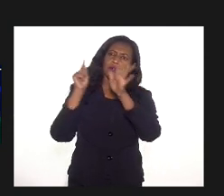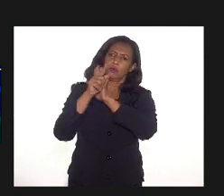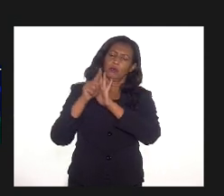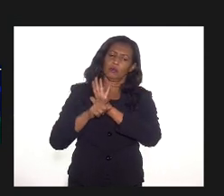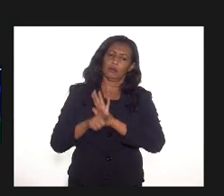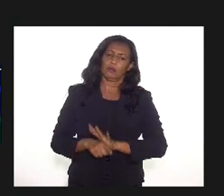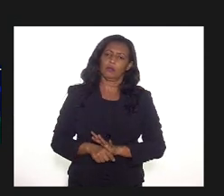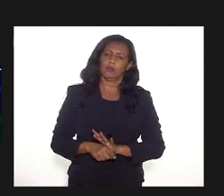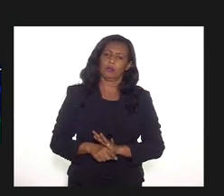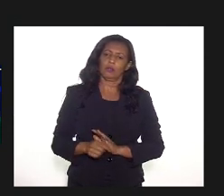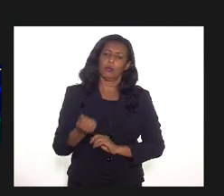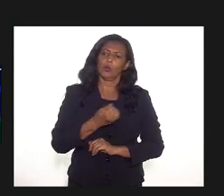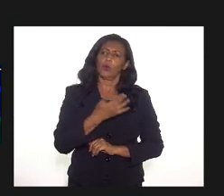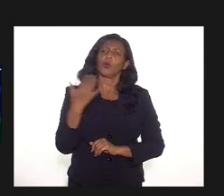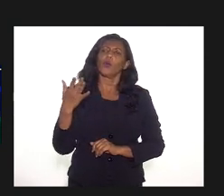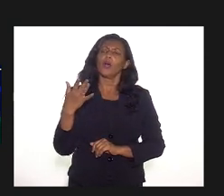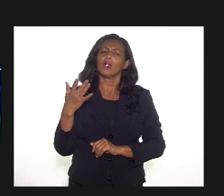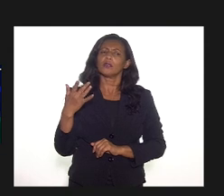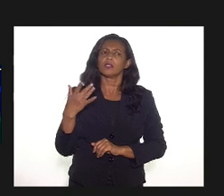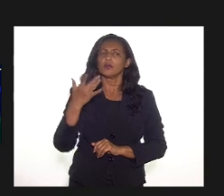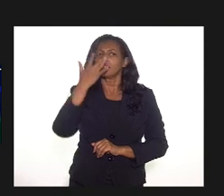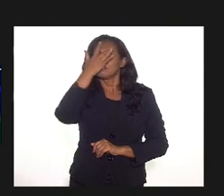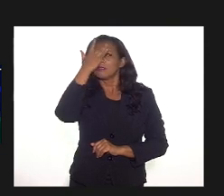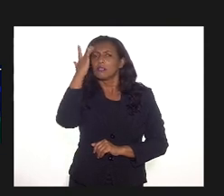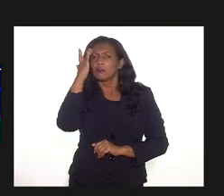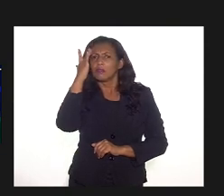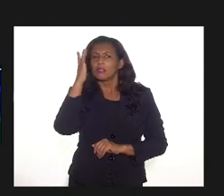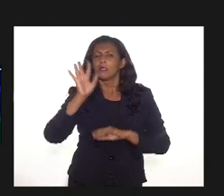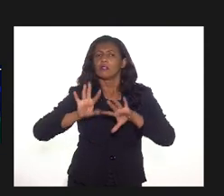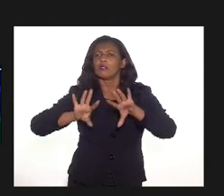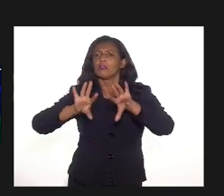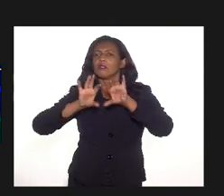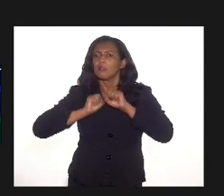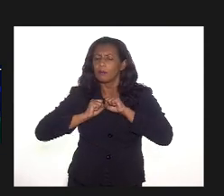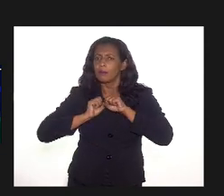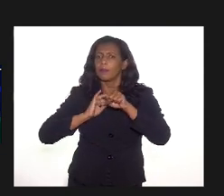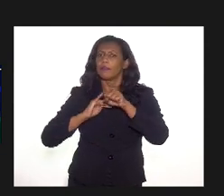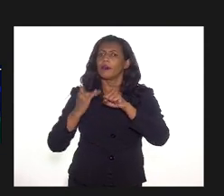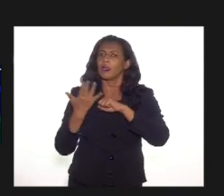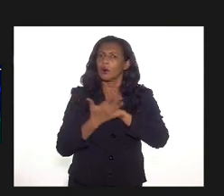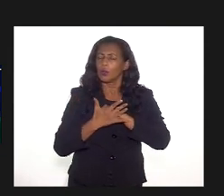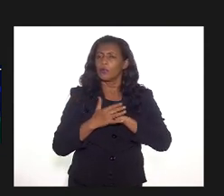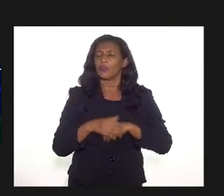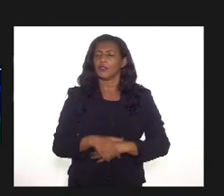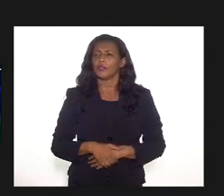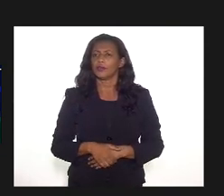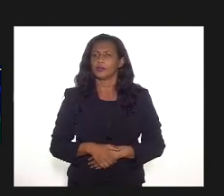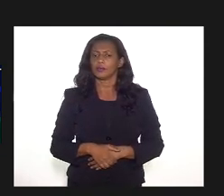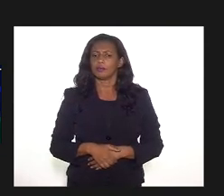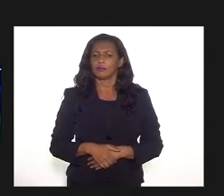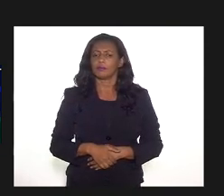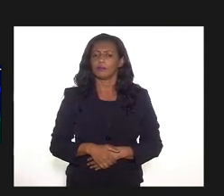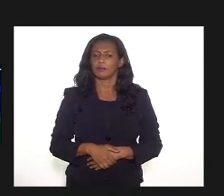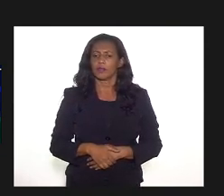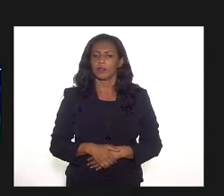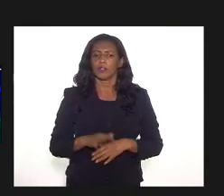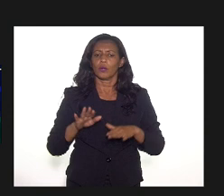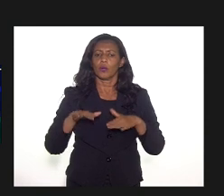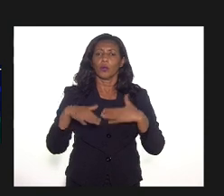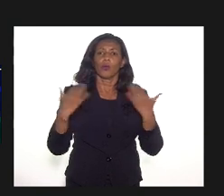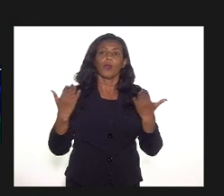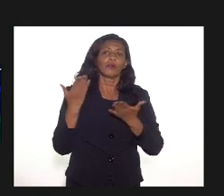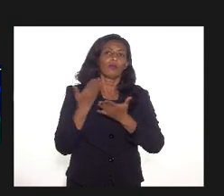quantos funcionários foram acometidos por Covid? Quantos